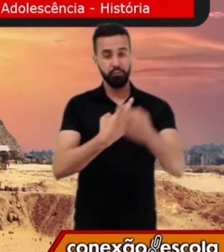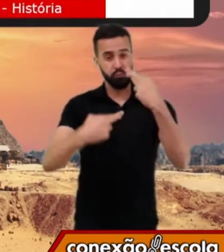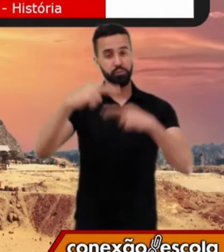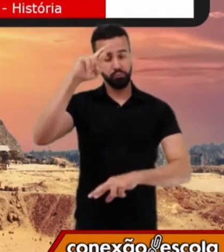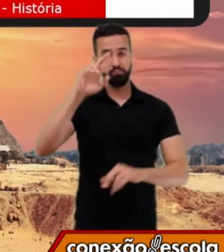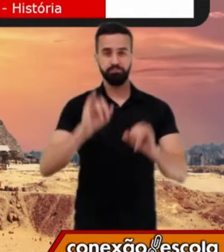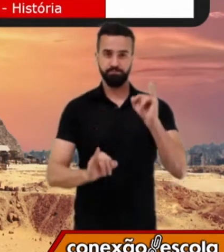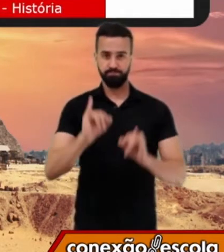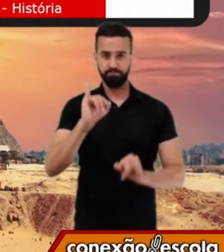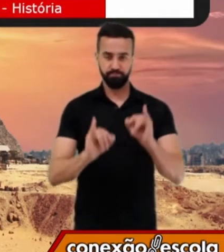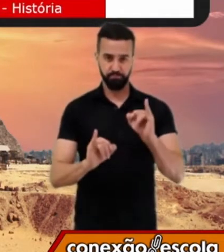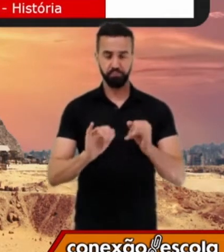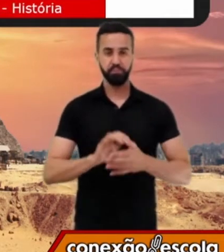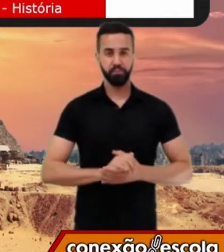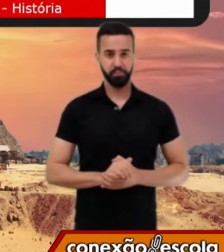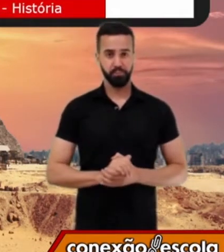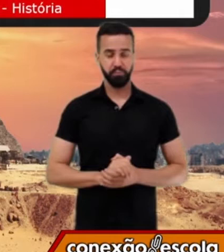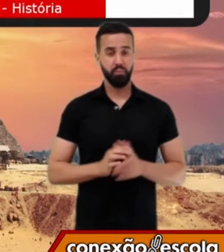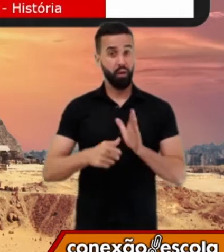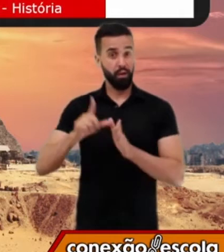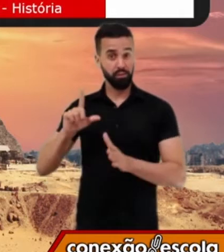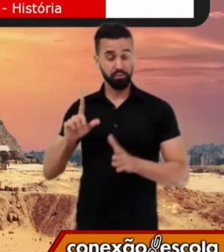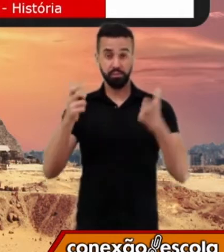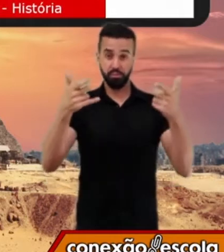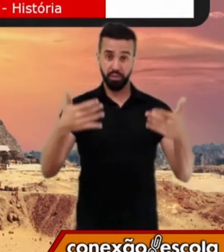Industrial. Antes de nós abordarmos